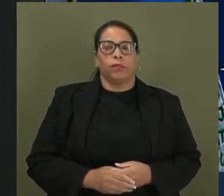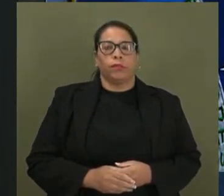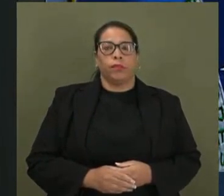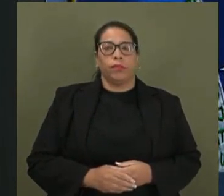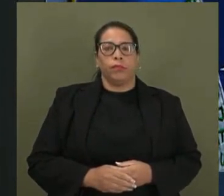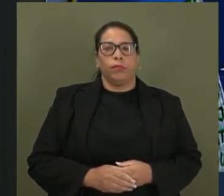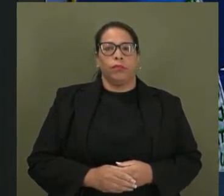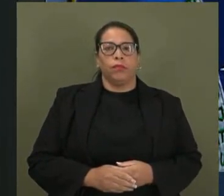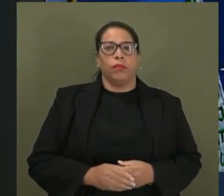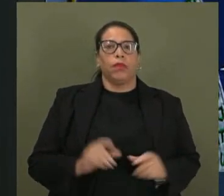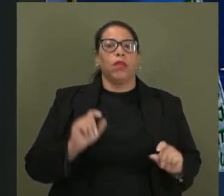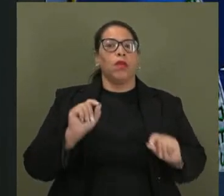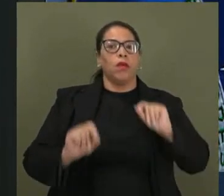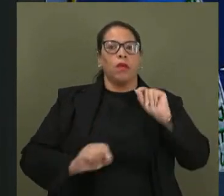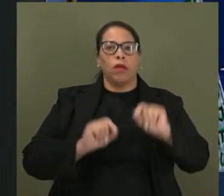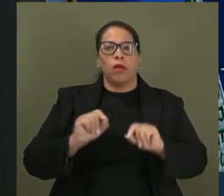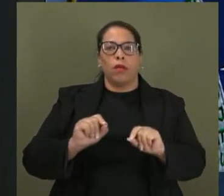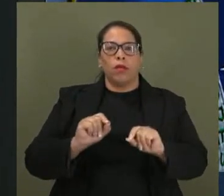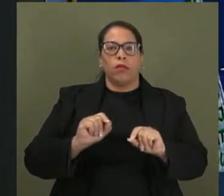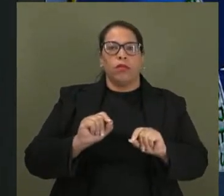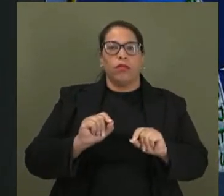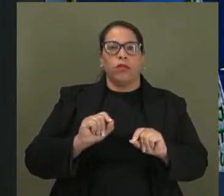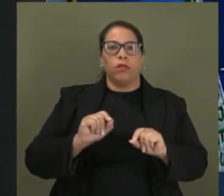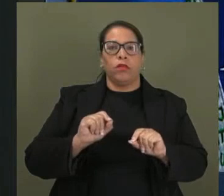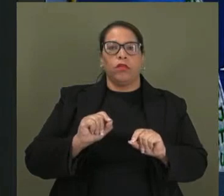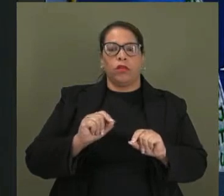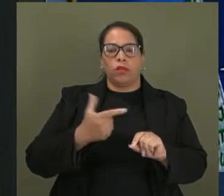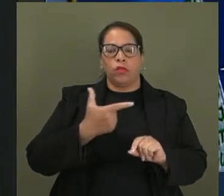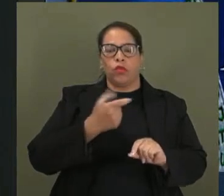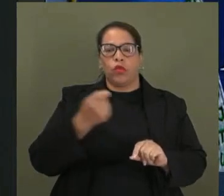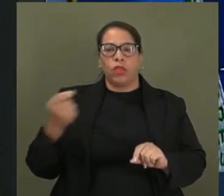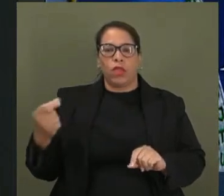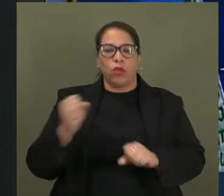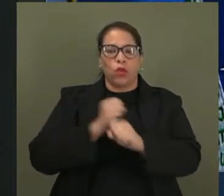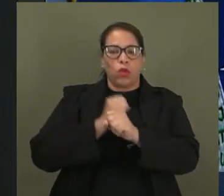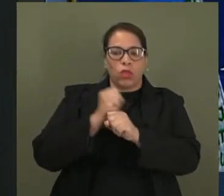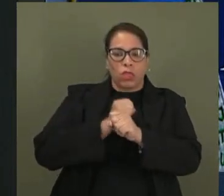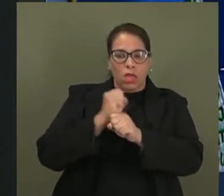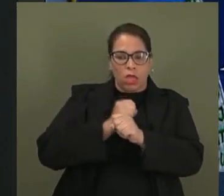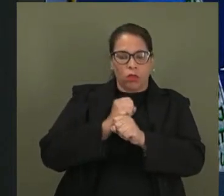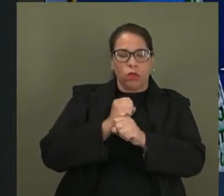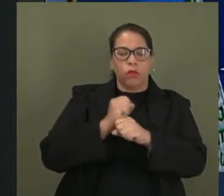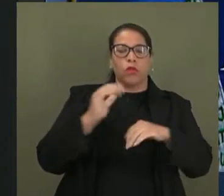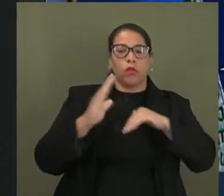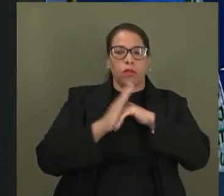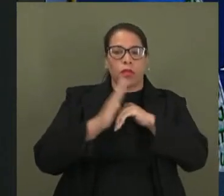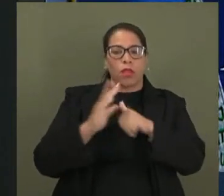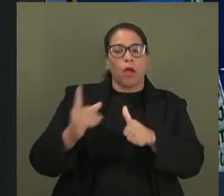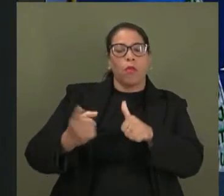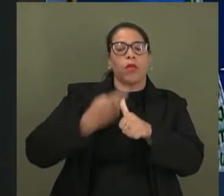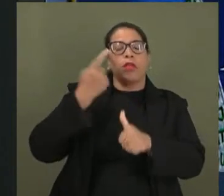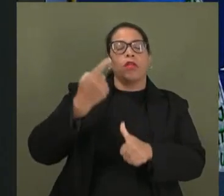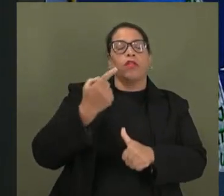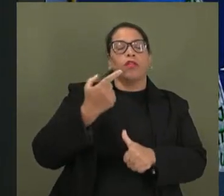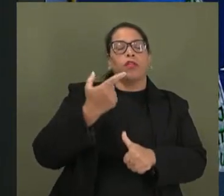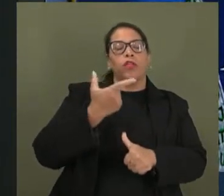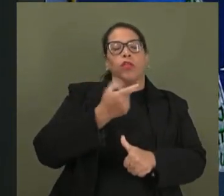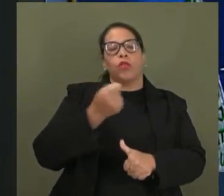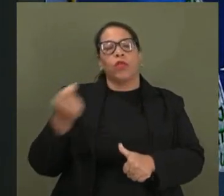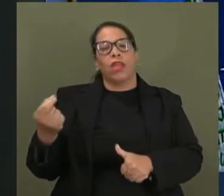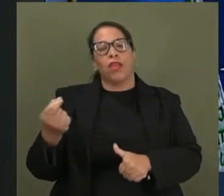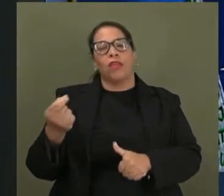o day after, após os 200 anos do Senado. Hoje é o primeiro dia depois dos 200